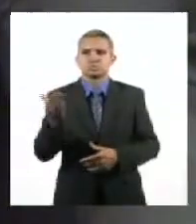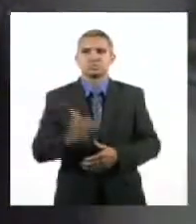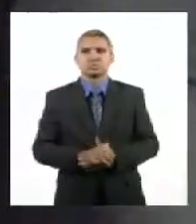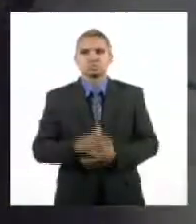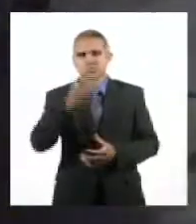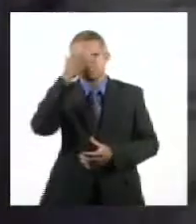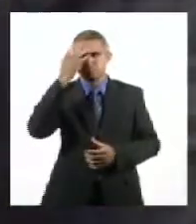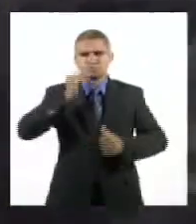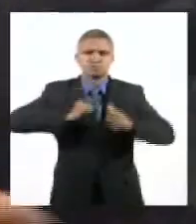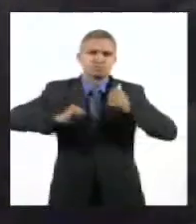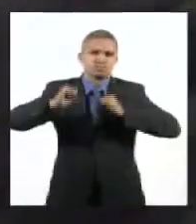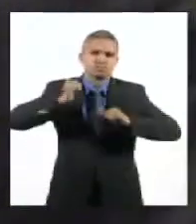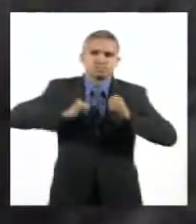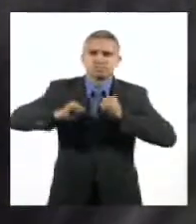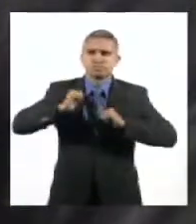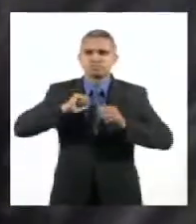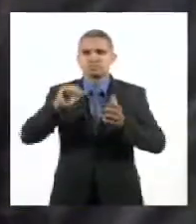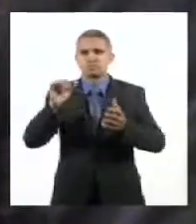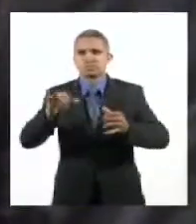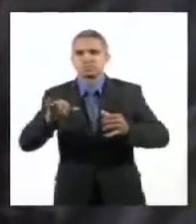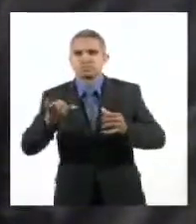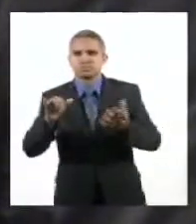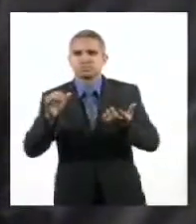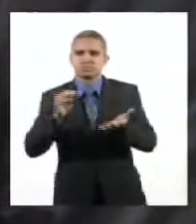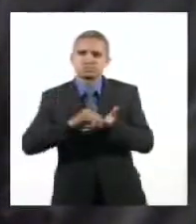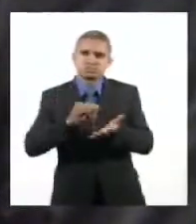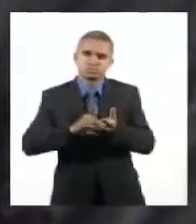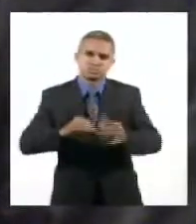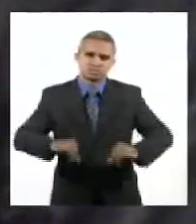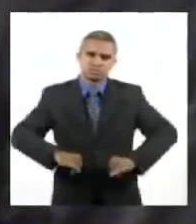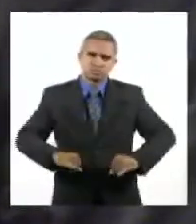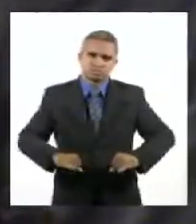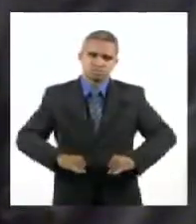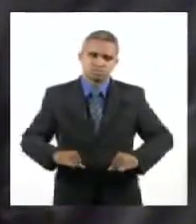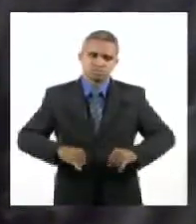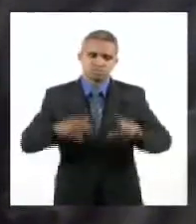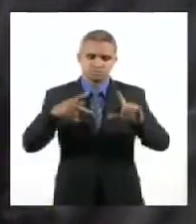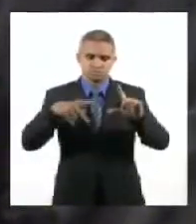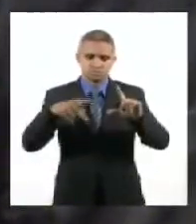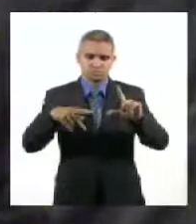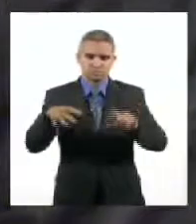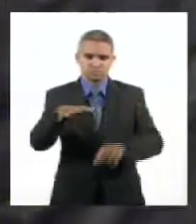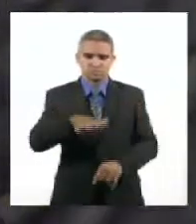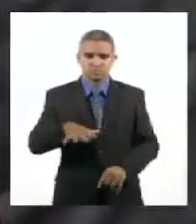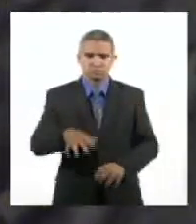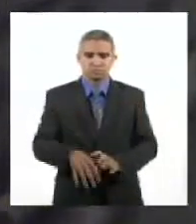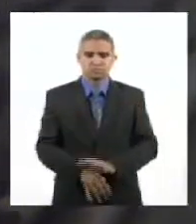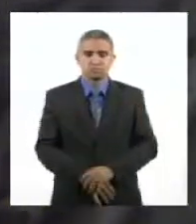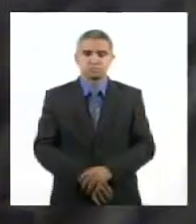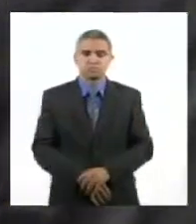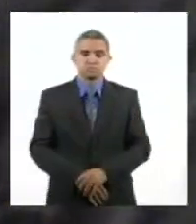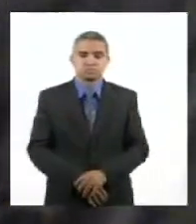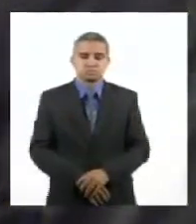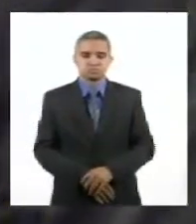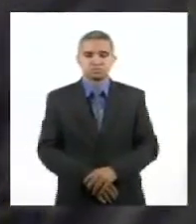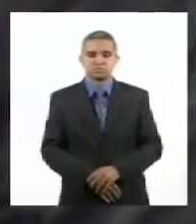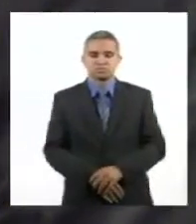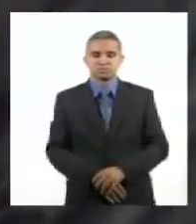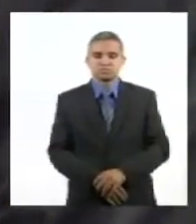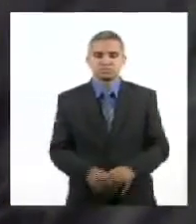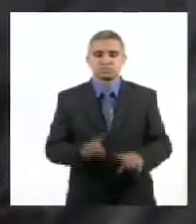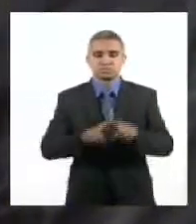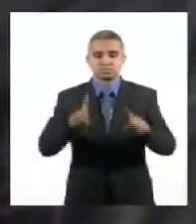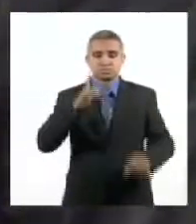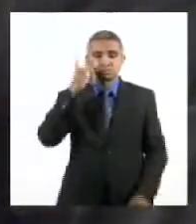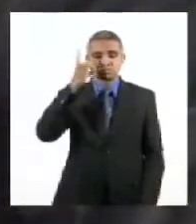dos munícipes ali de Passo do Lumiar. Mas, deputado Wellington, realmente